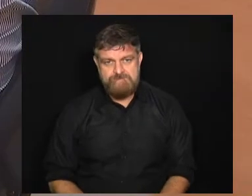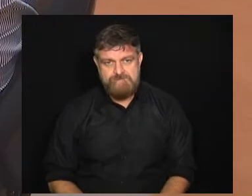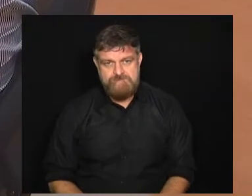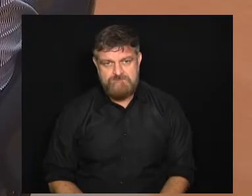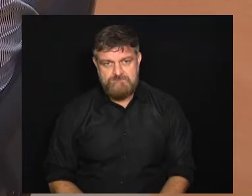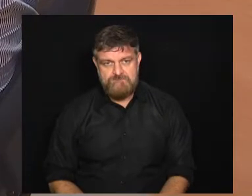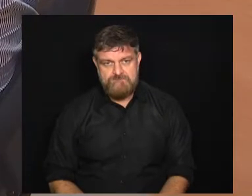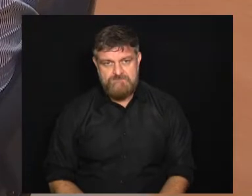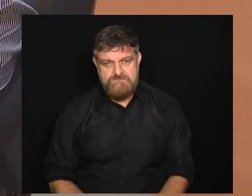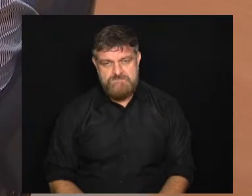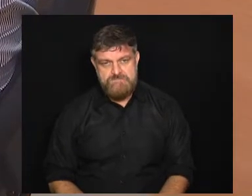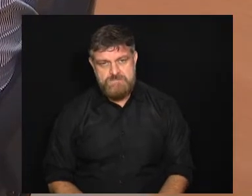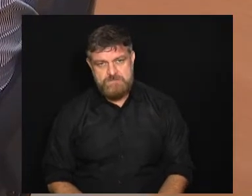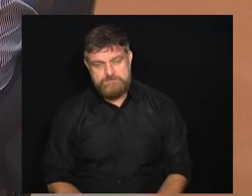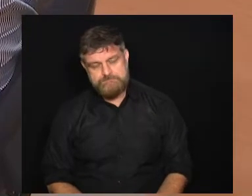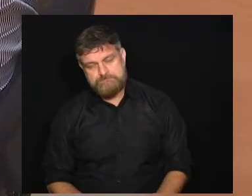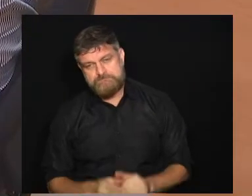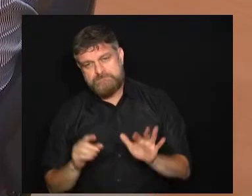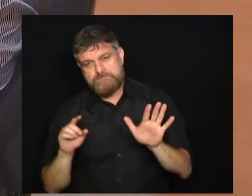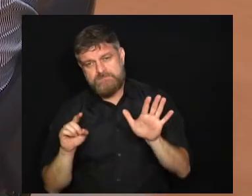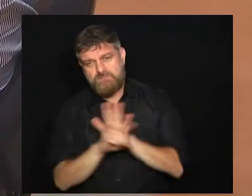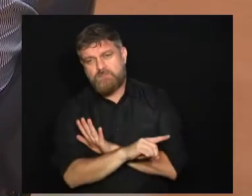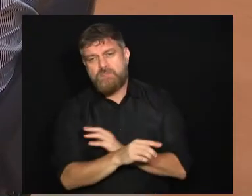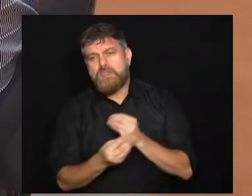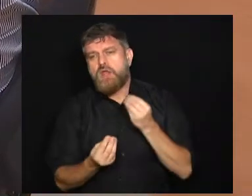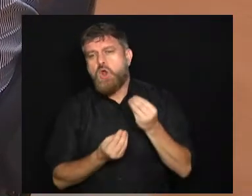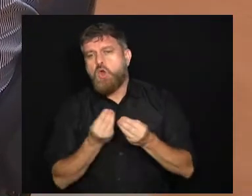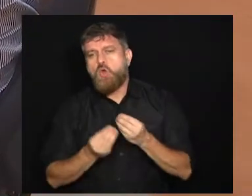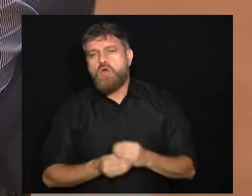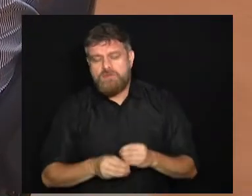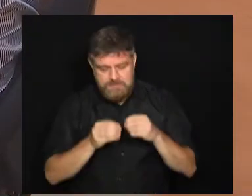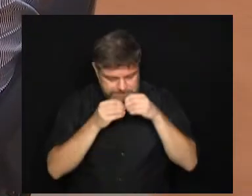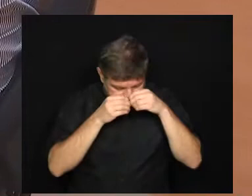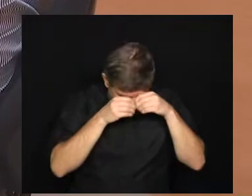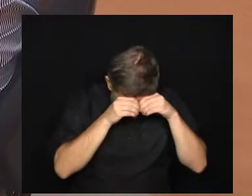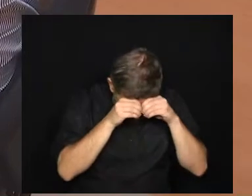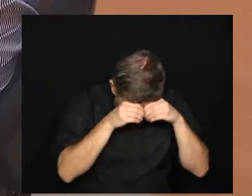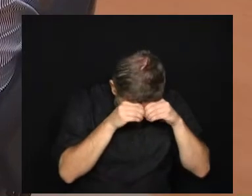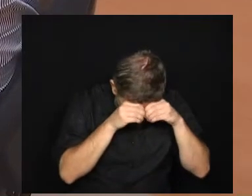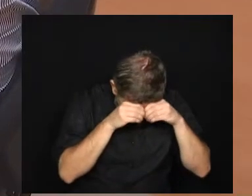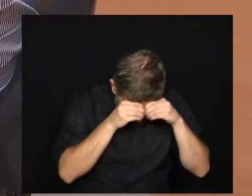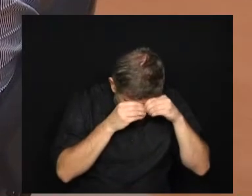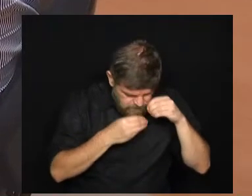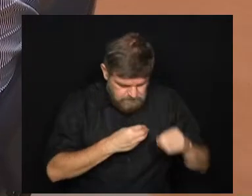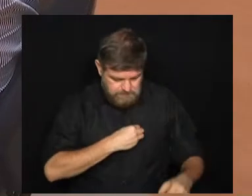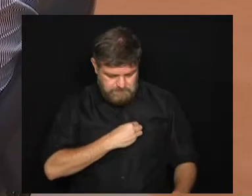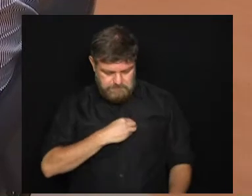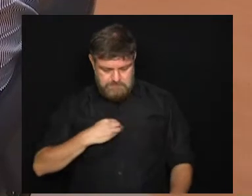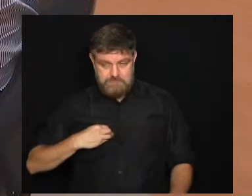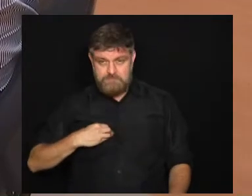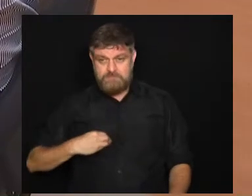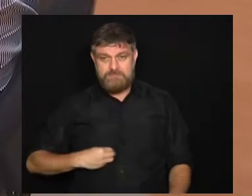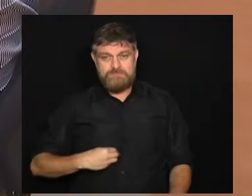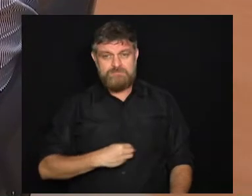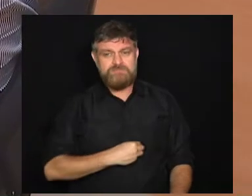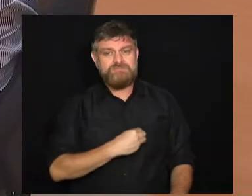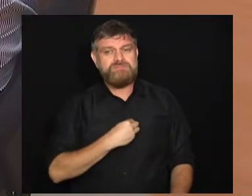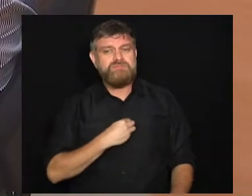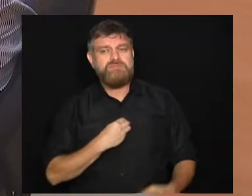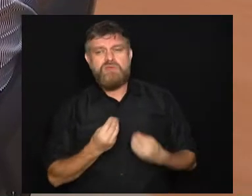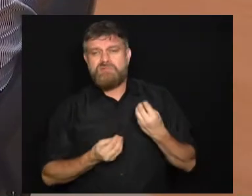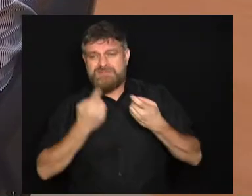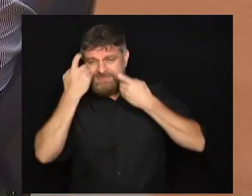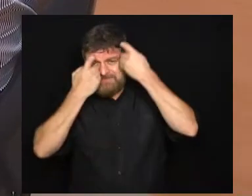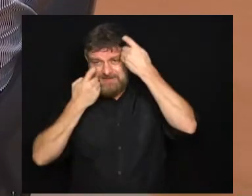E a questão dos exames, uma das preocupações que a gente tem é que